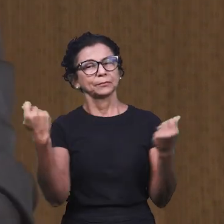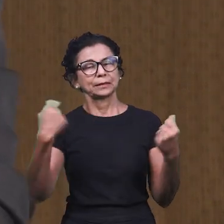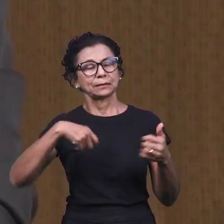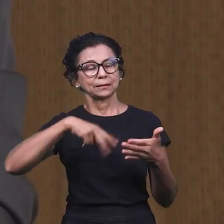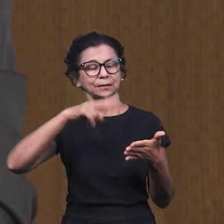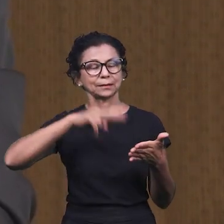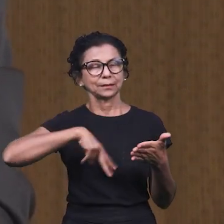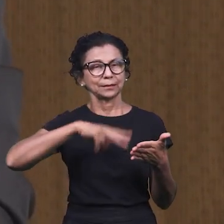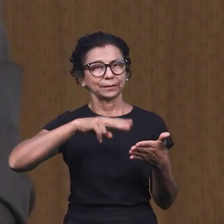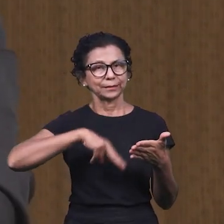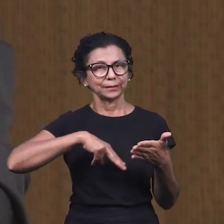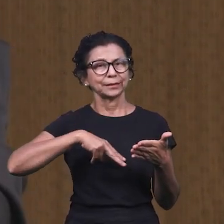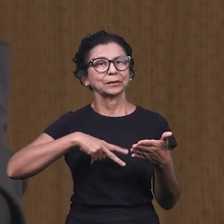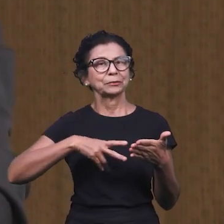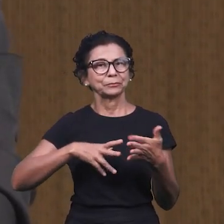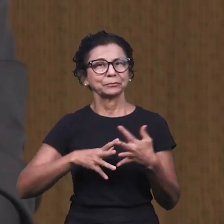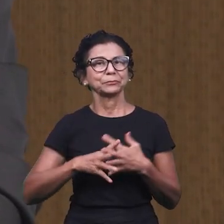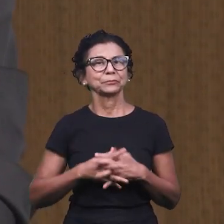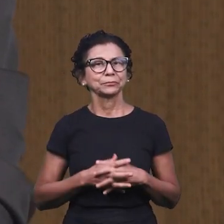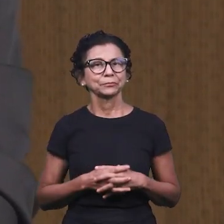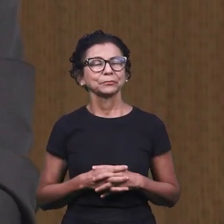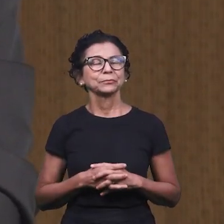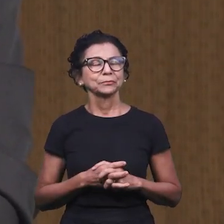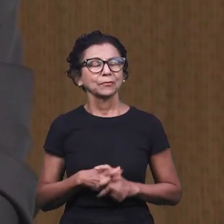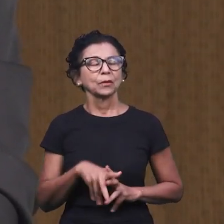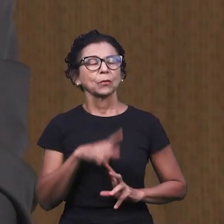ou no Manaim. Isso começou em